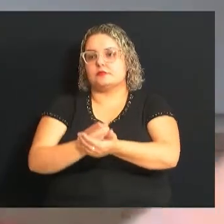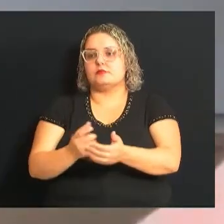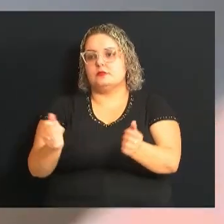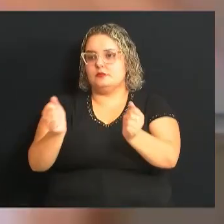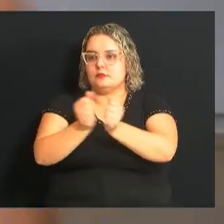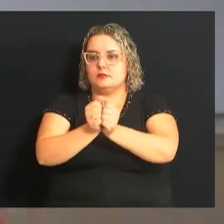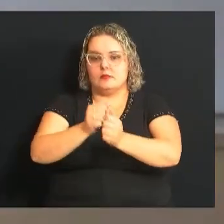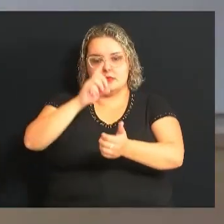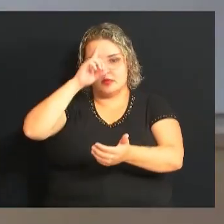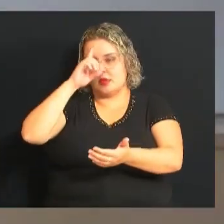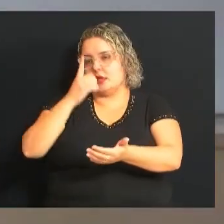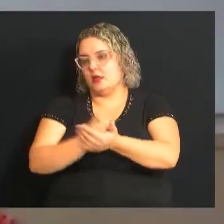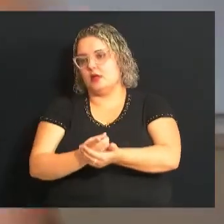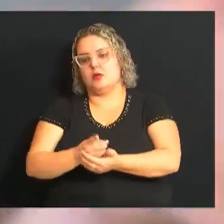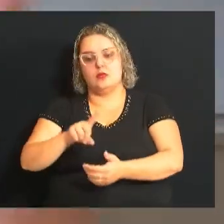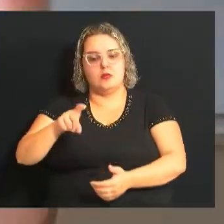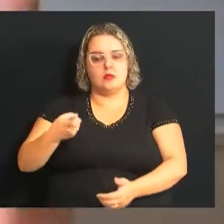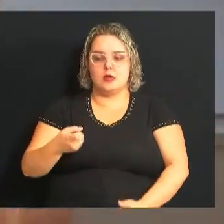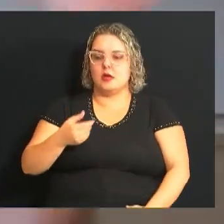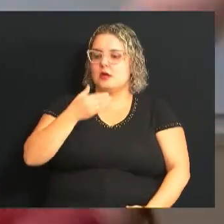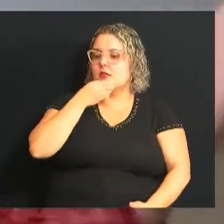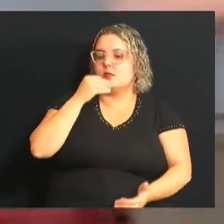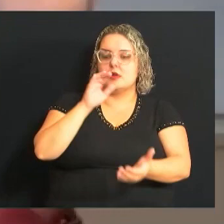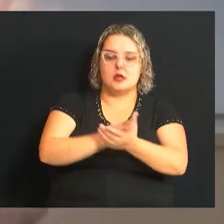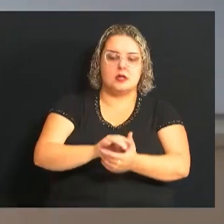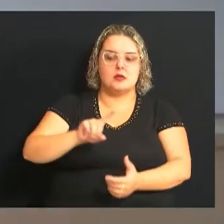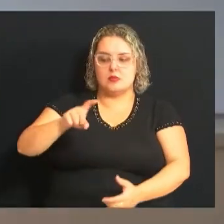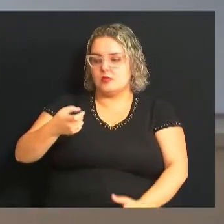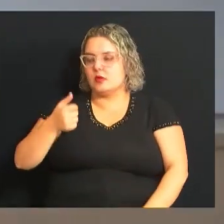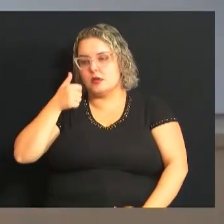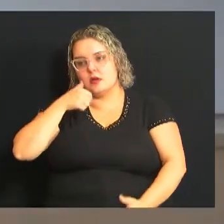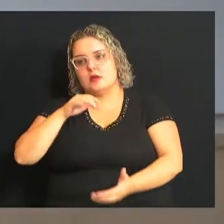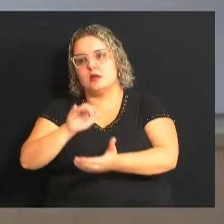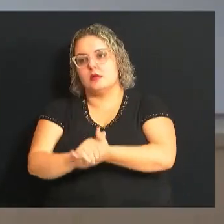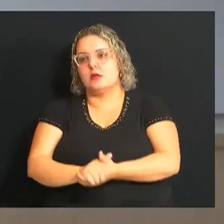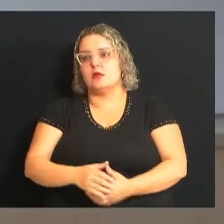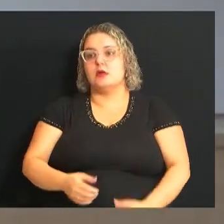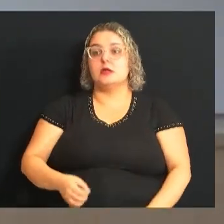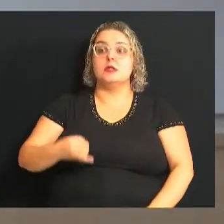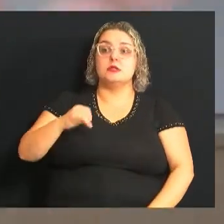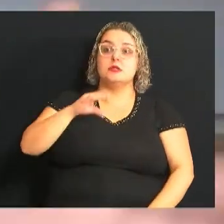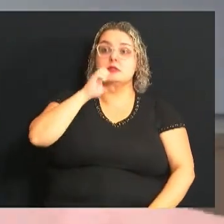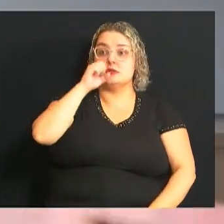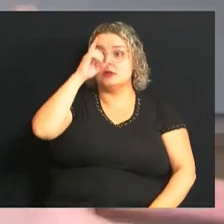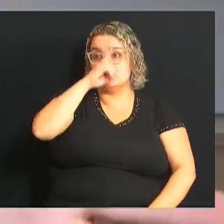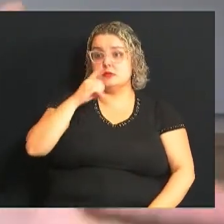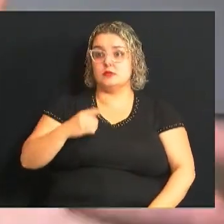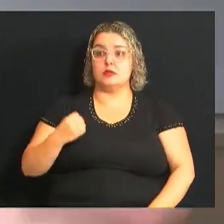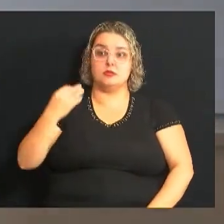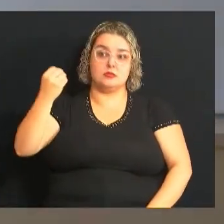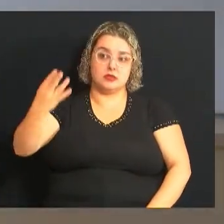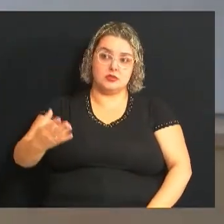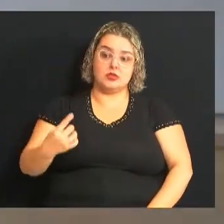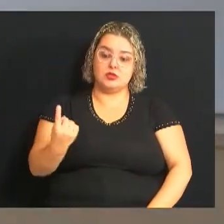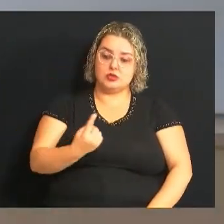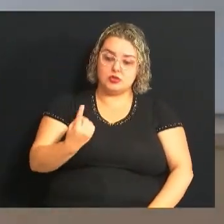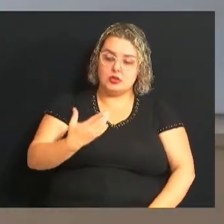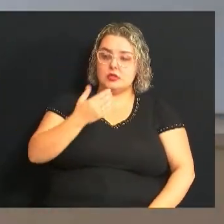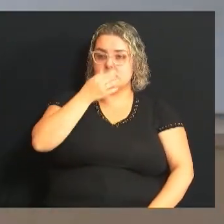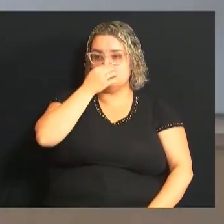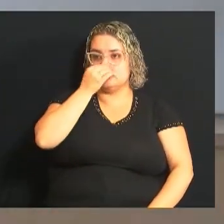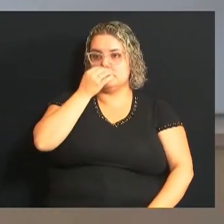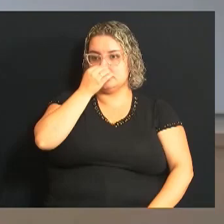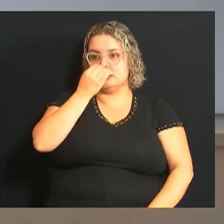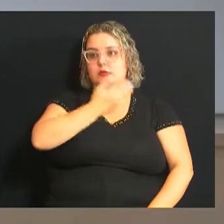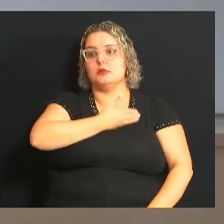decide com o ex-marido, com a ex-mulher, se o filho, por exemplo, pode viajar no final de semana sozinho com os amigos. É muito chato resolver sozinho, e quando você inclui